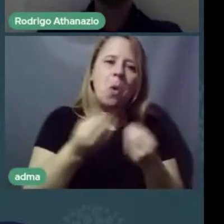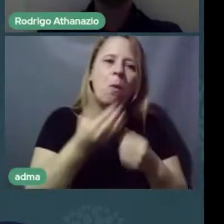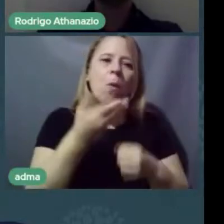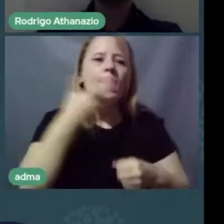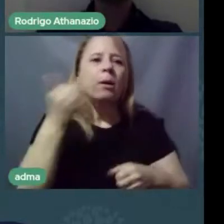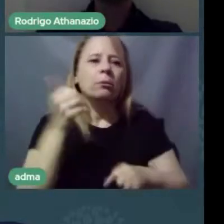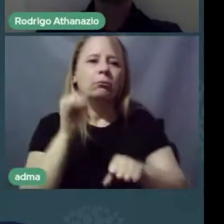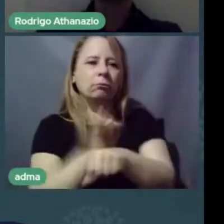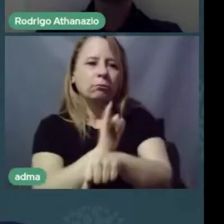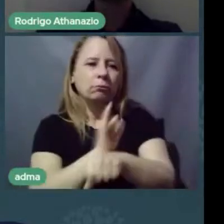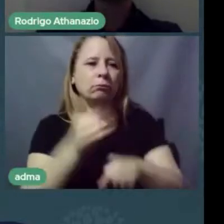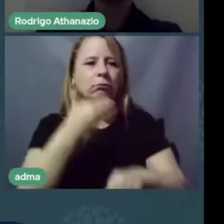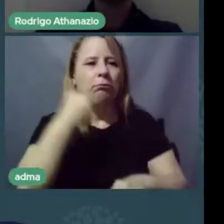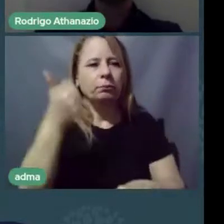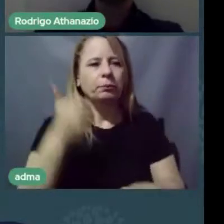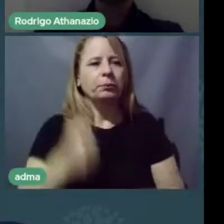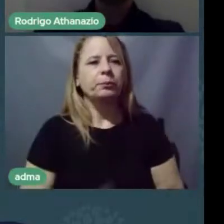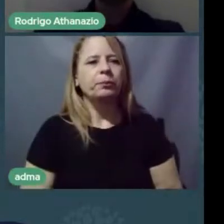seguida.